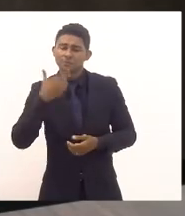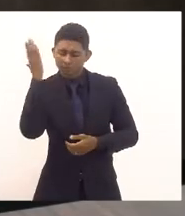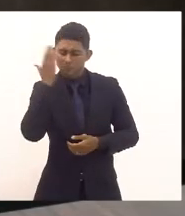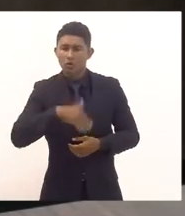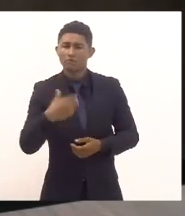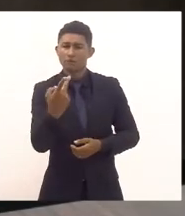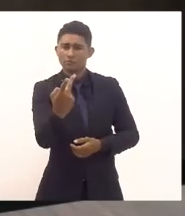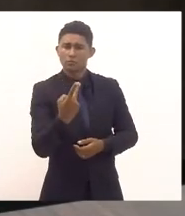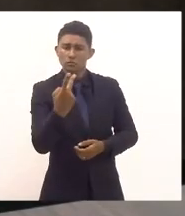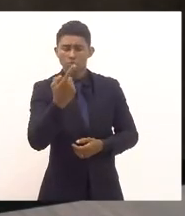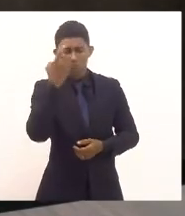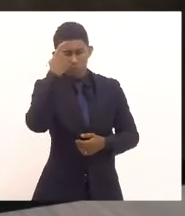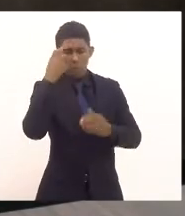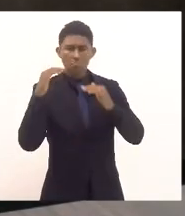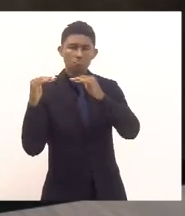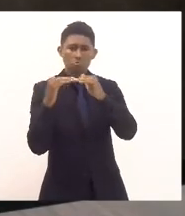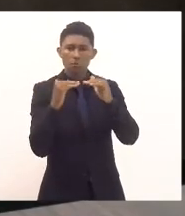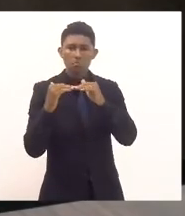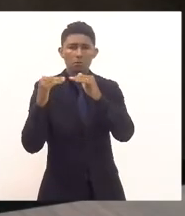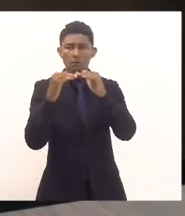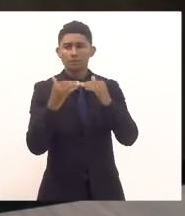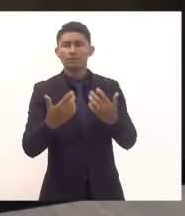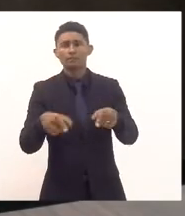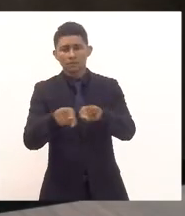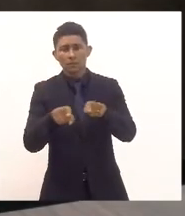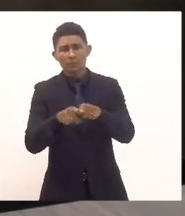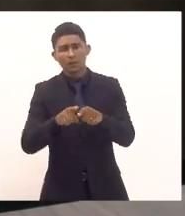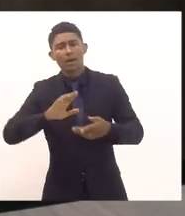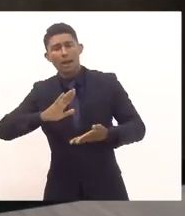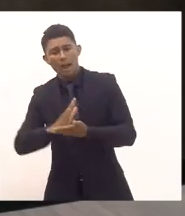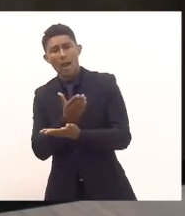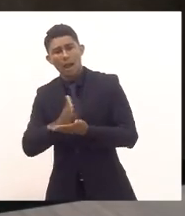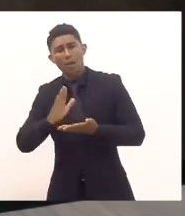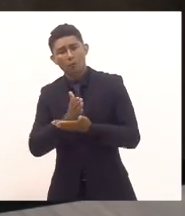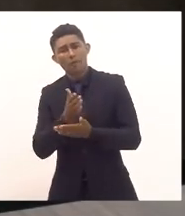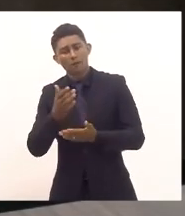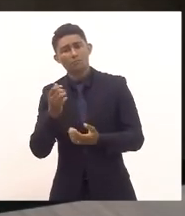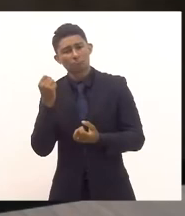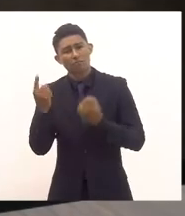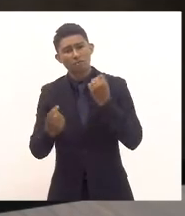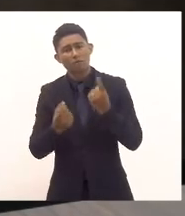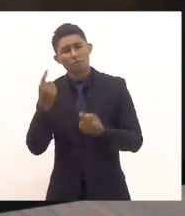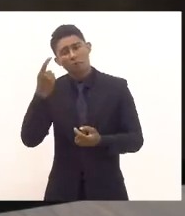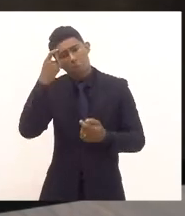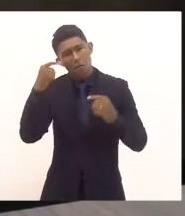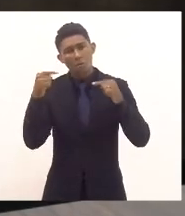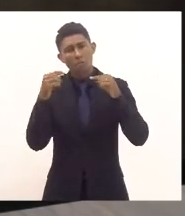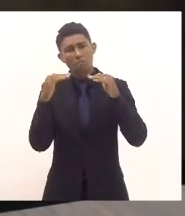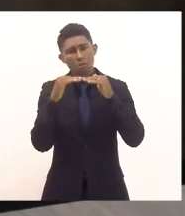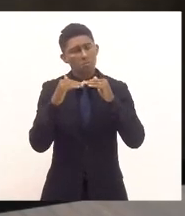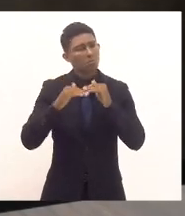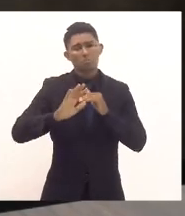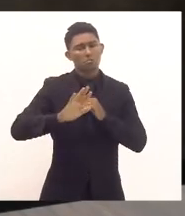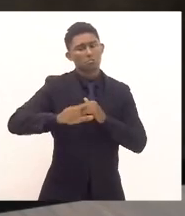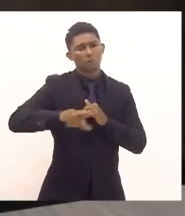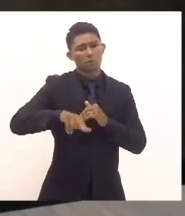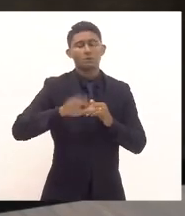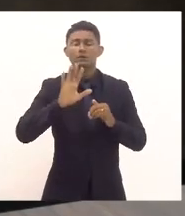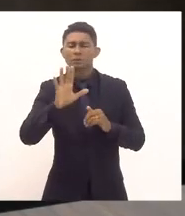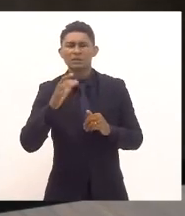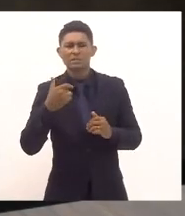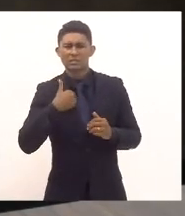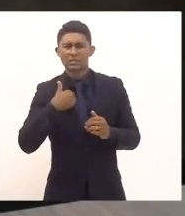muitos momentos que temos convergências como também muitos outros momentos também temos divergências mas nem as convergências e divergências nunca